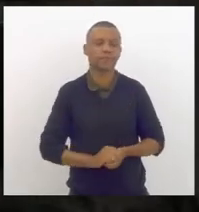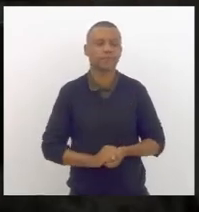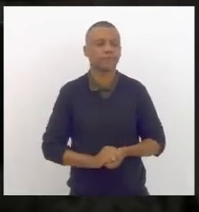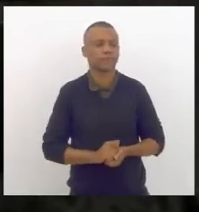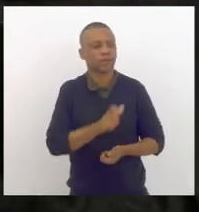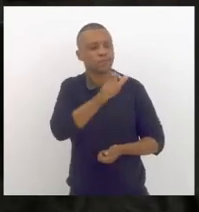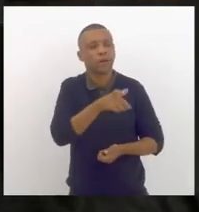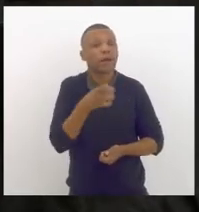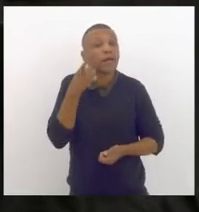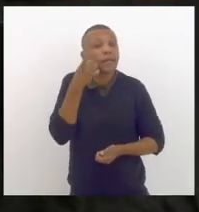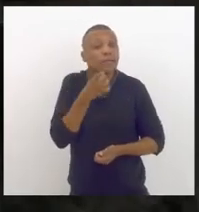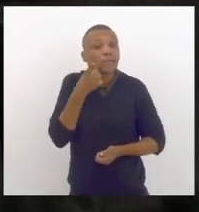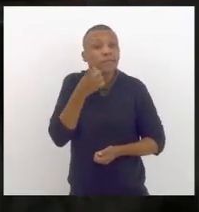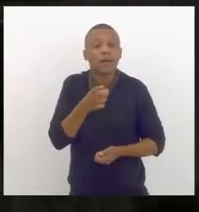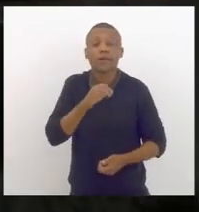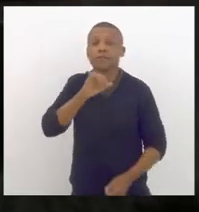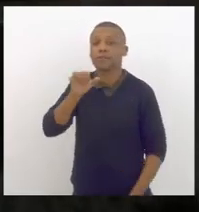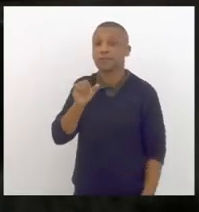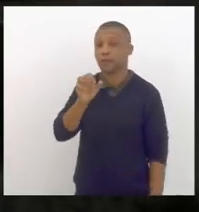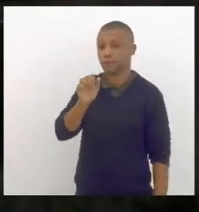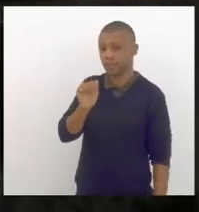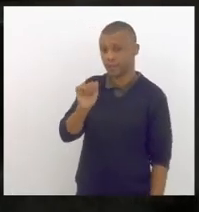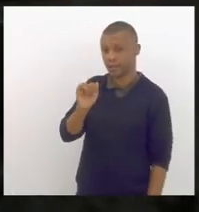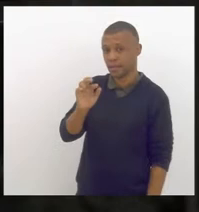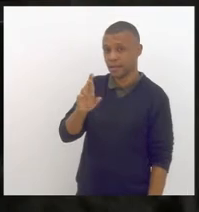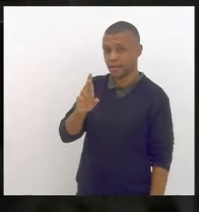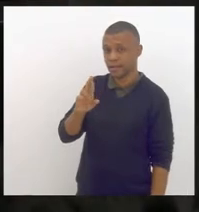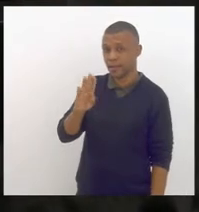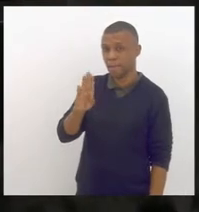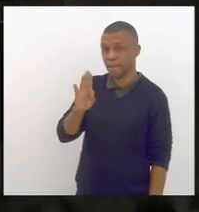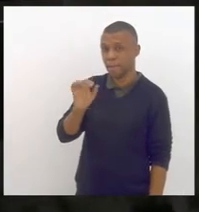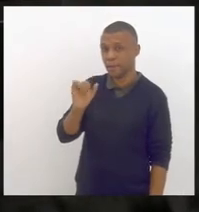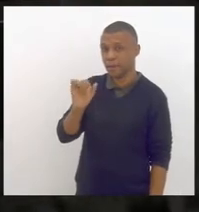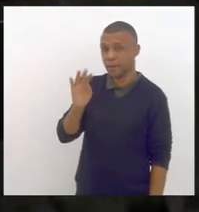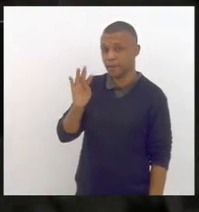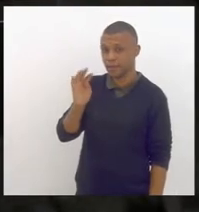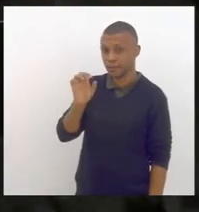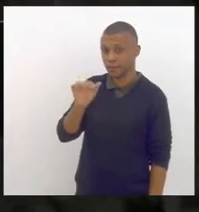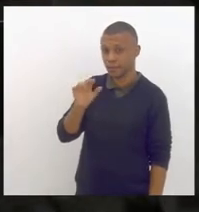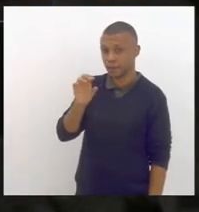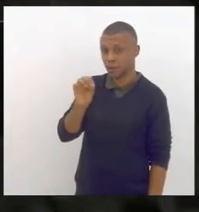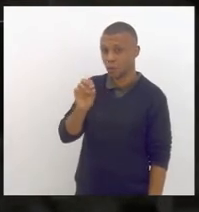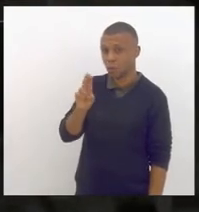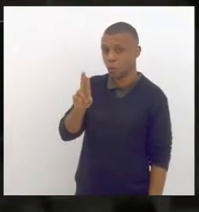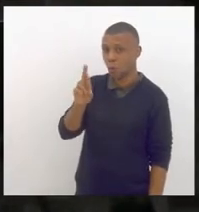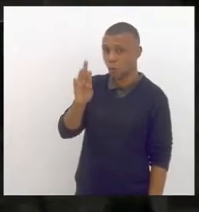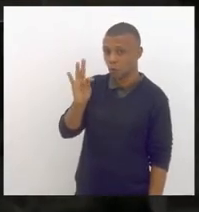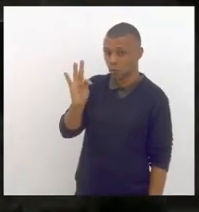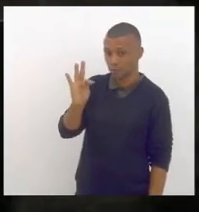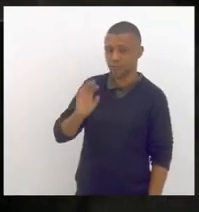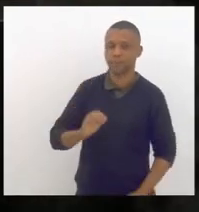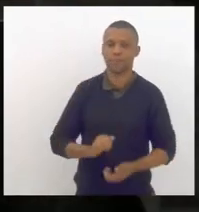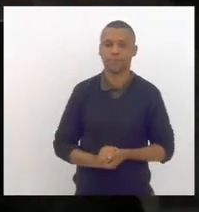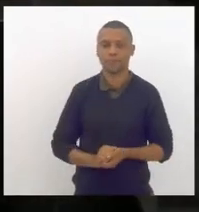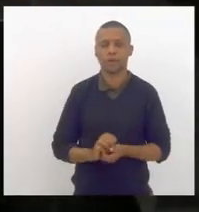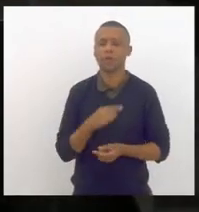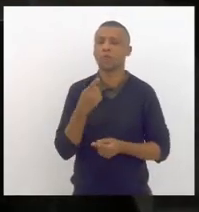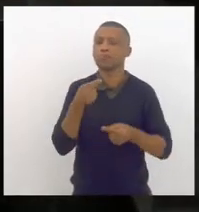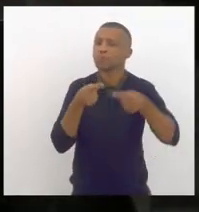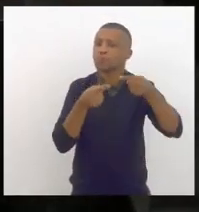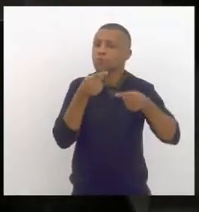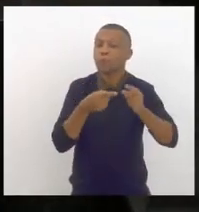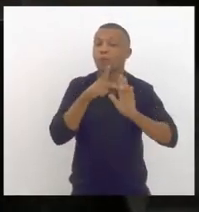deputado Jair Bittencourt, vou discutir aqui o projeto de resolução 1409